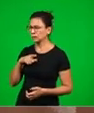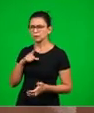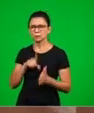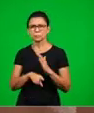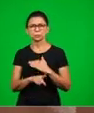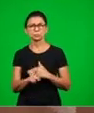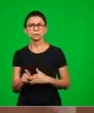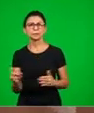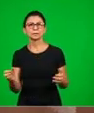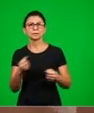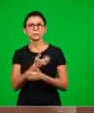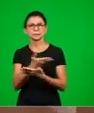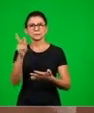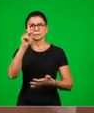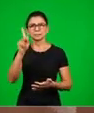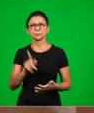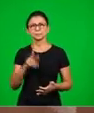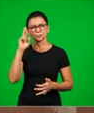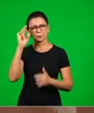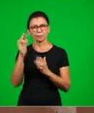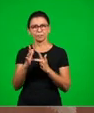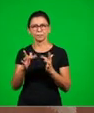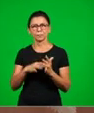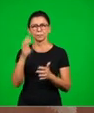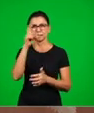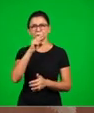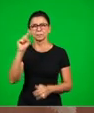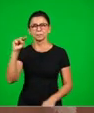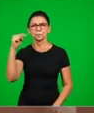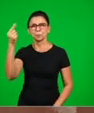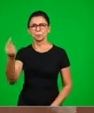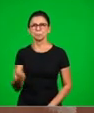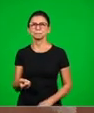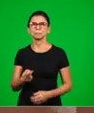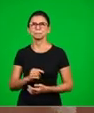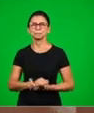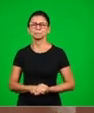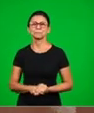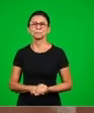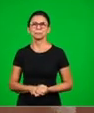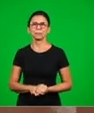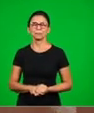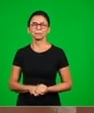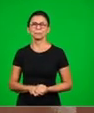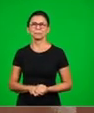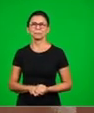a todos a paz do Senhor. Estaremos domingo que vem, se Deus quiser, apostos, e se não